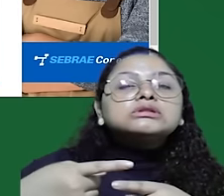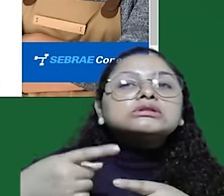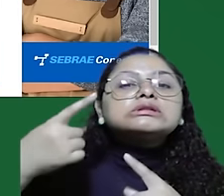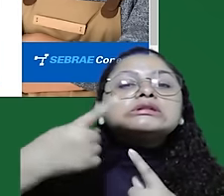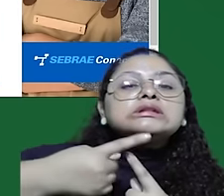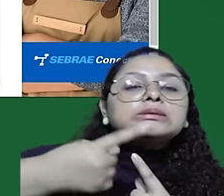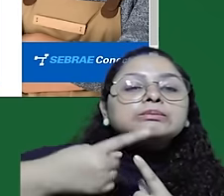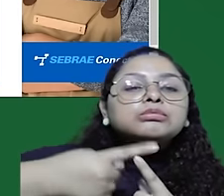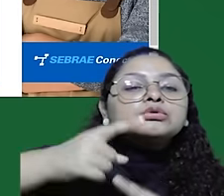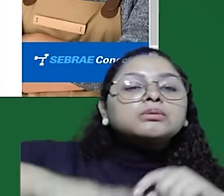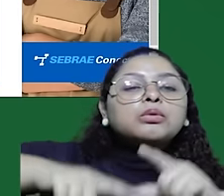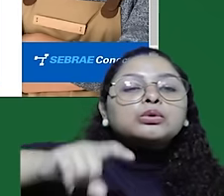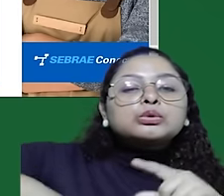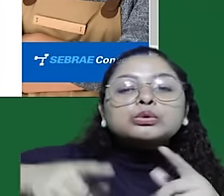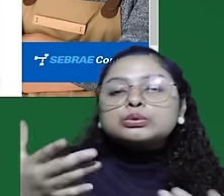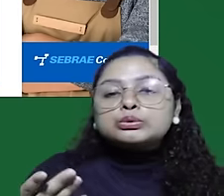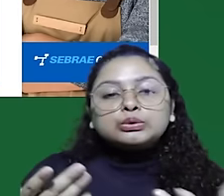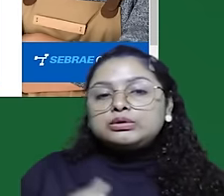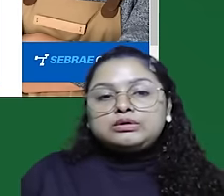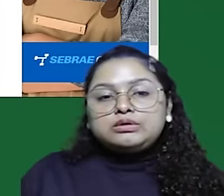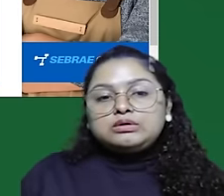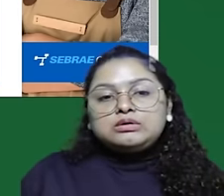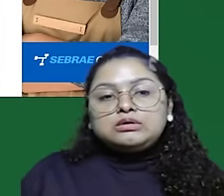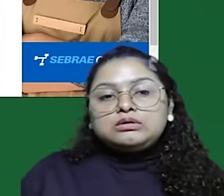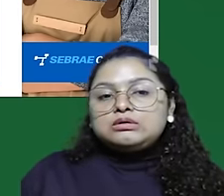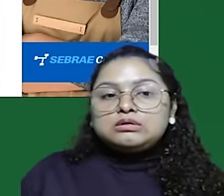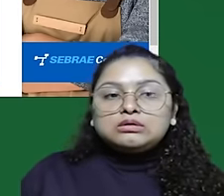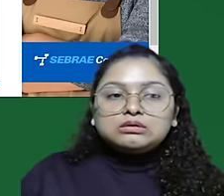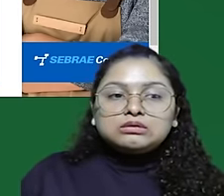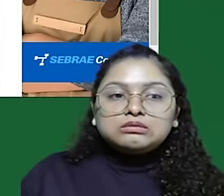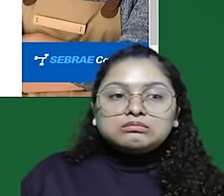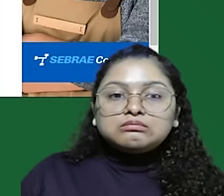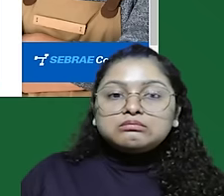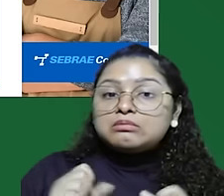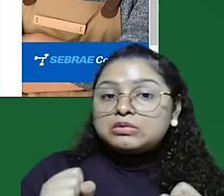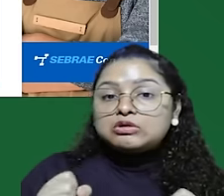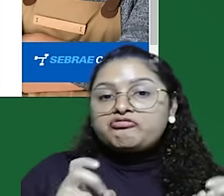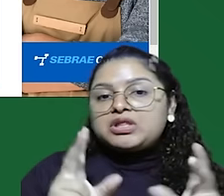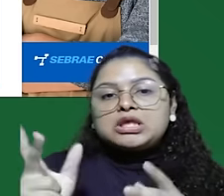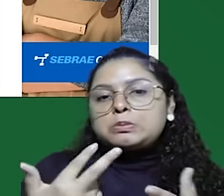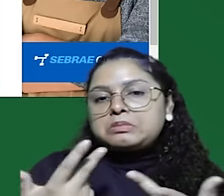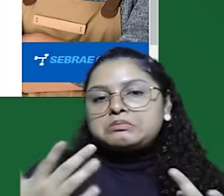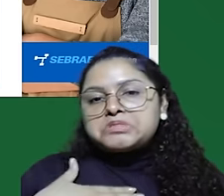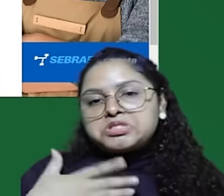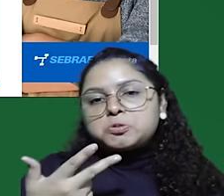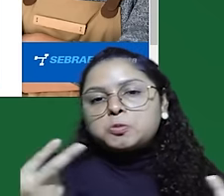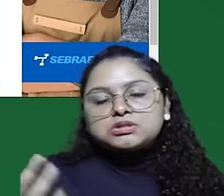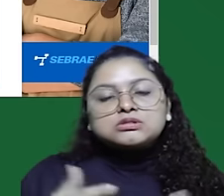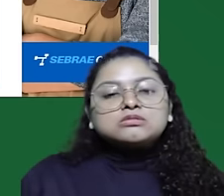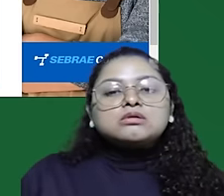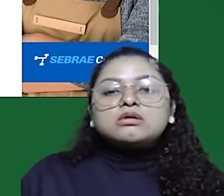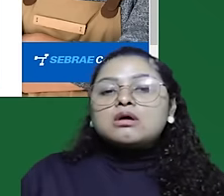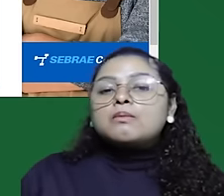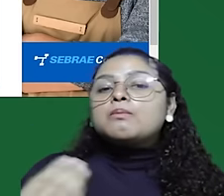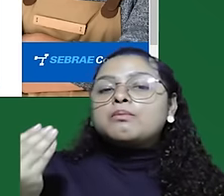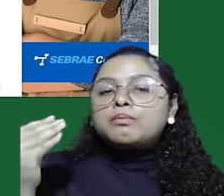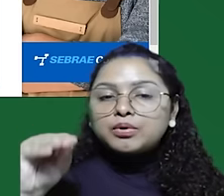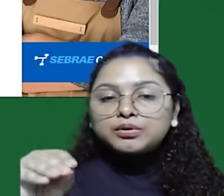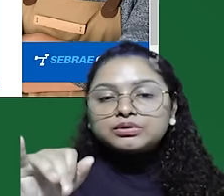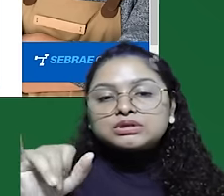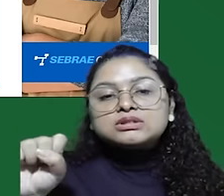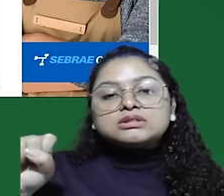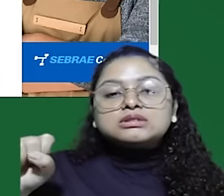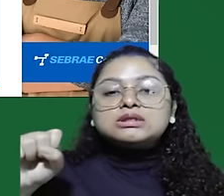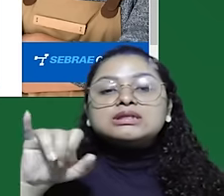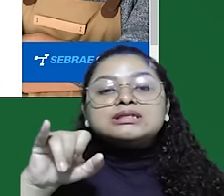insumos são um ativo imobilizado tô vendendo meu trator pode acontecer e aqui eu coloco o ncm referente aquilo